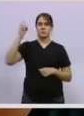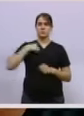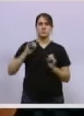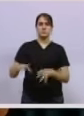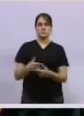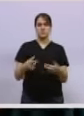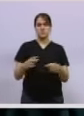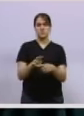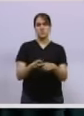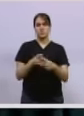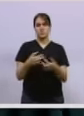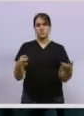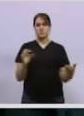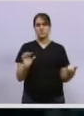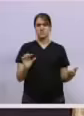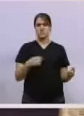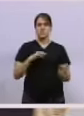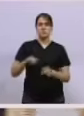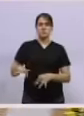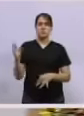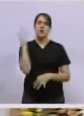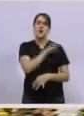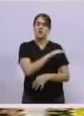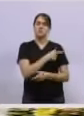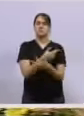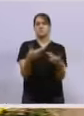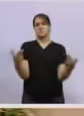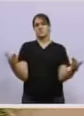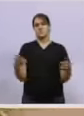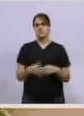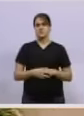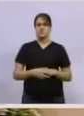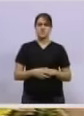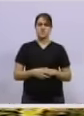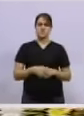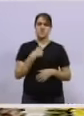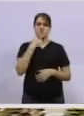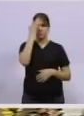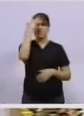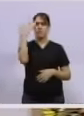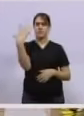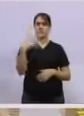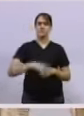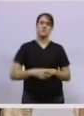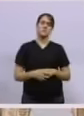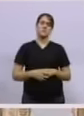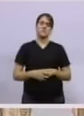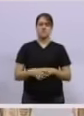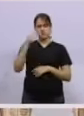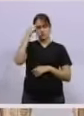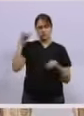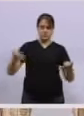pouco. Eu desisto por tão pouca coisa nessa vida. Eu tão facilmente me entrego àquele processo de achar